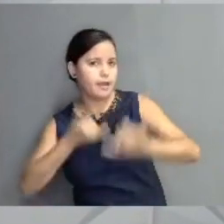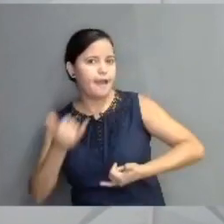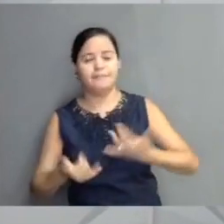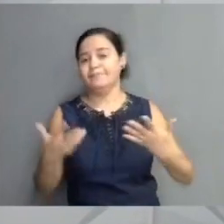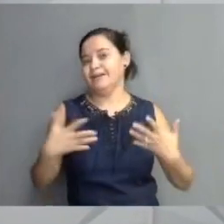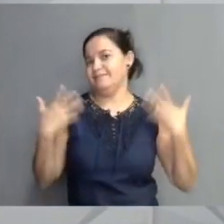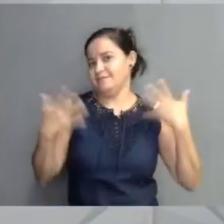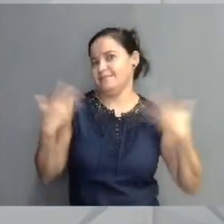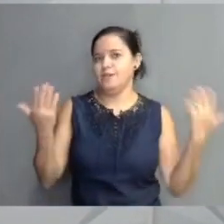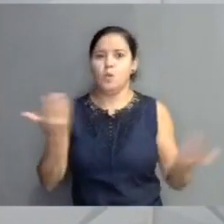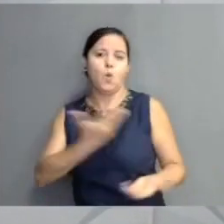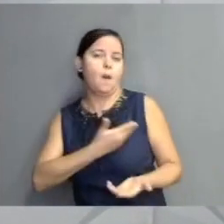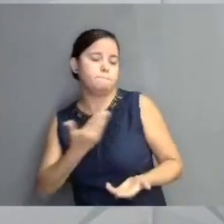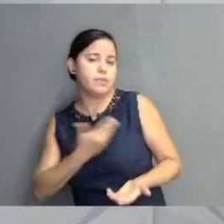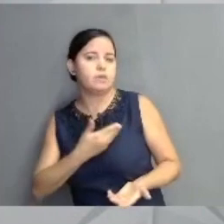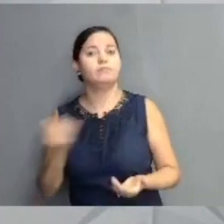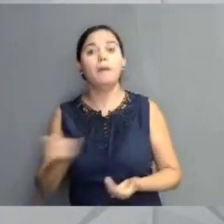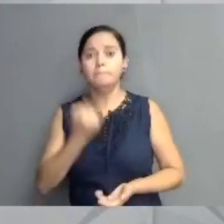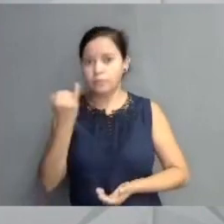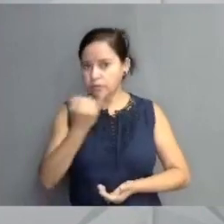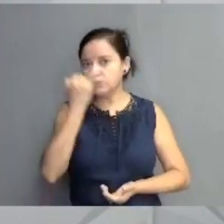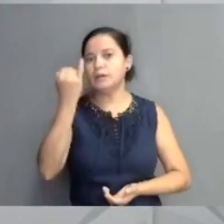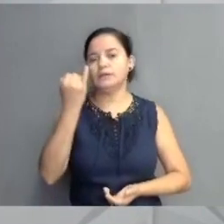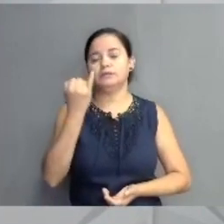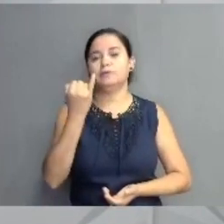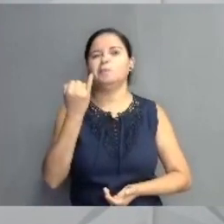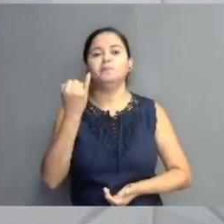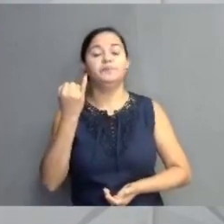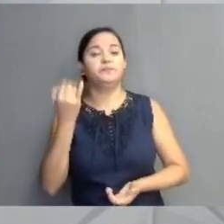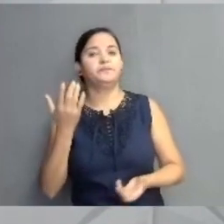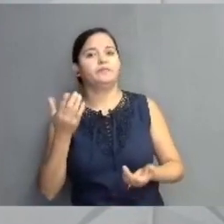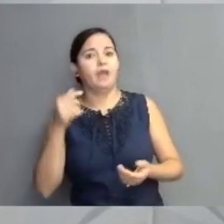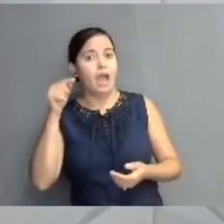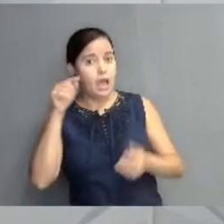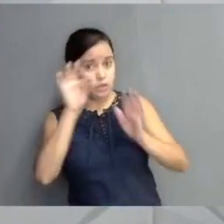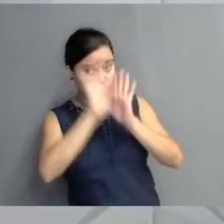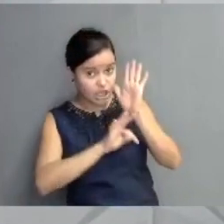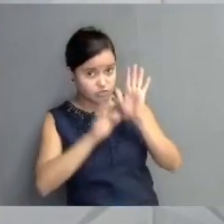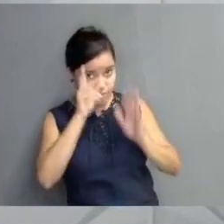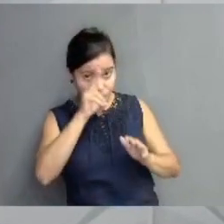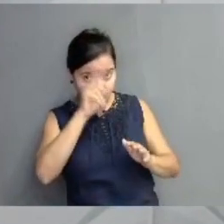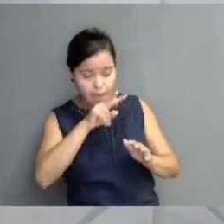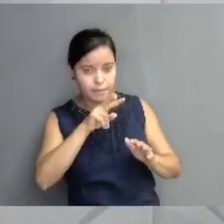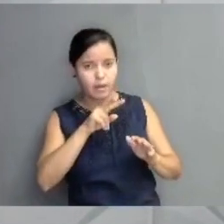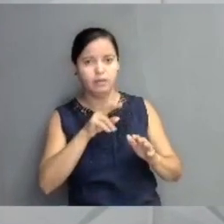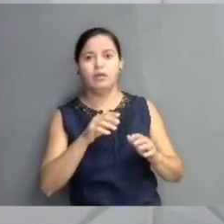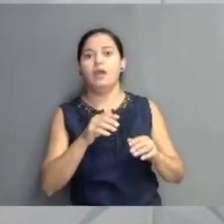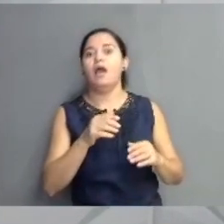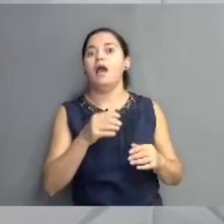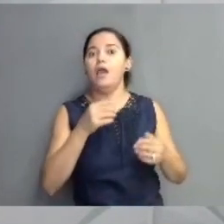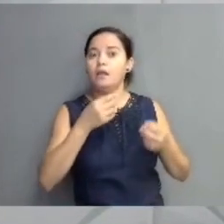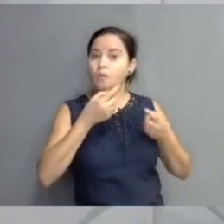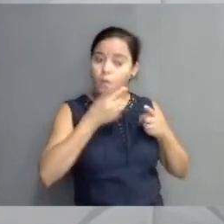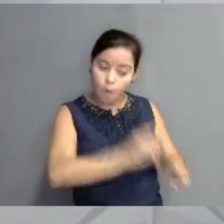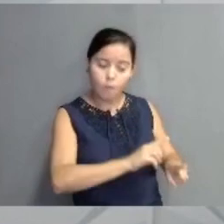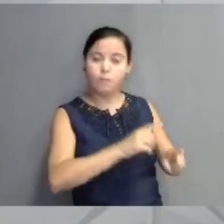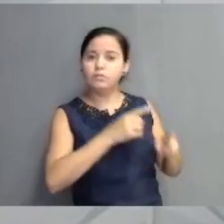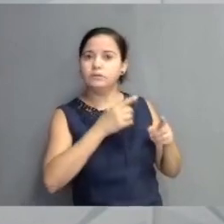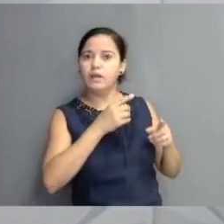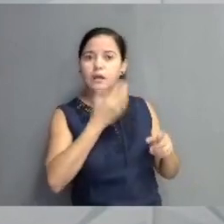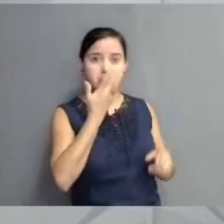divertir com os amigos, isso também é importante. Então, essa crítica que o texto faz é ao trabalho como forma